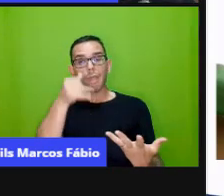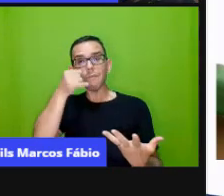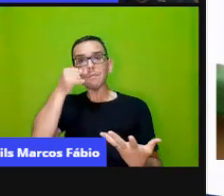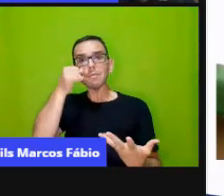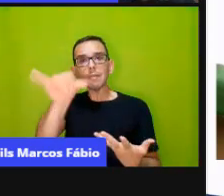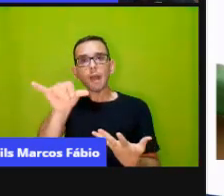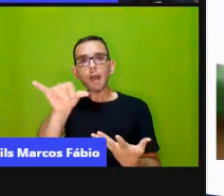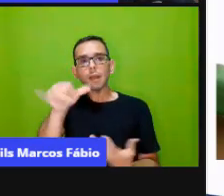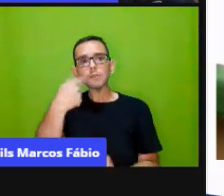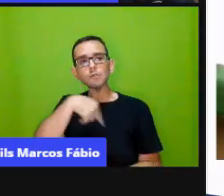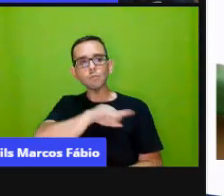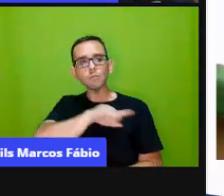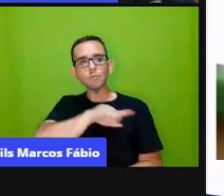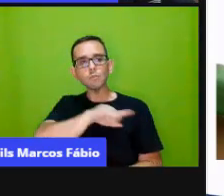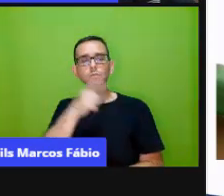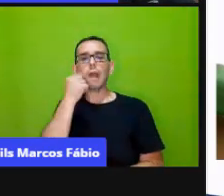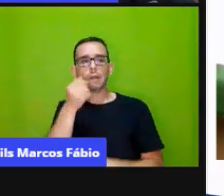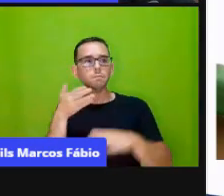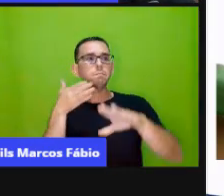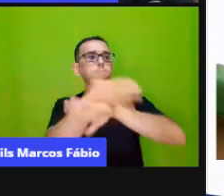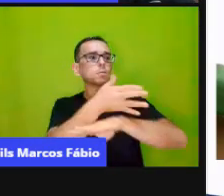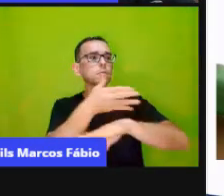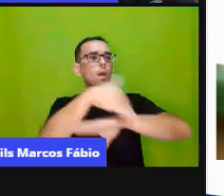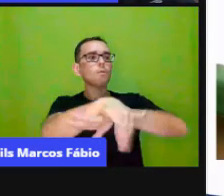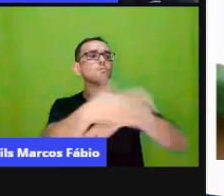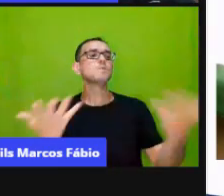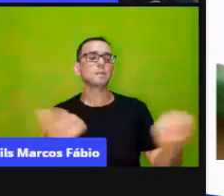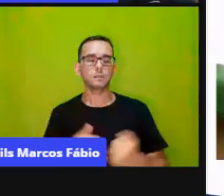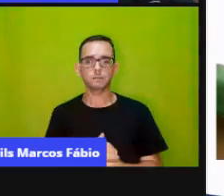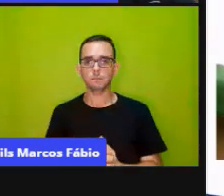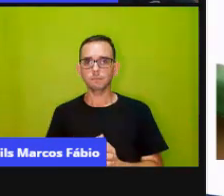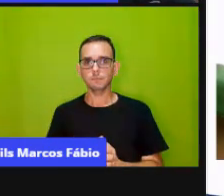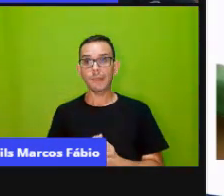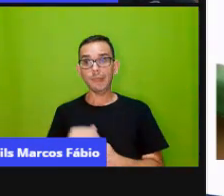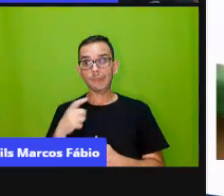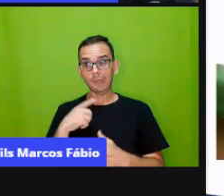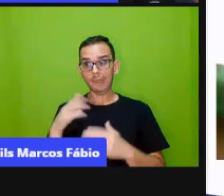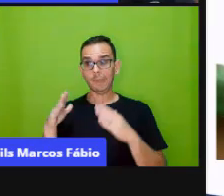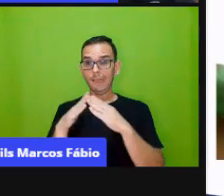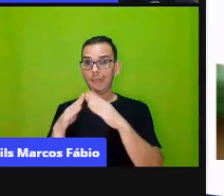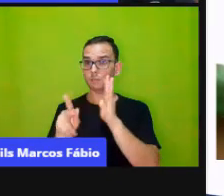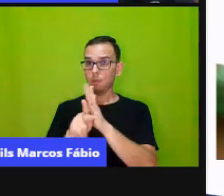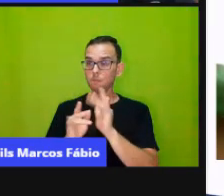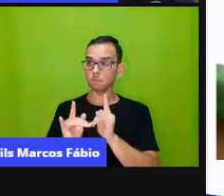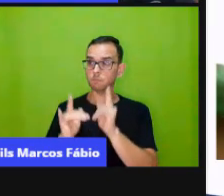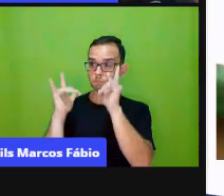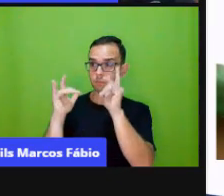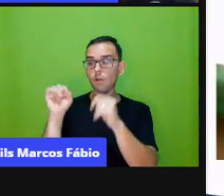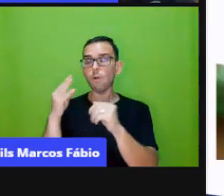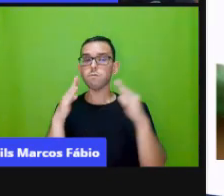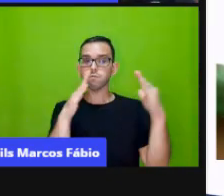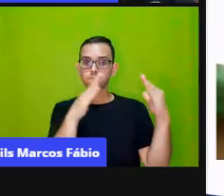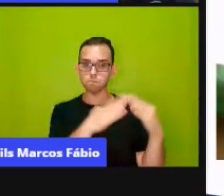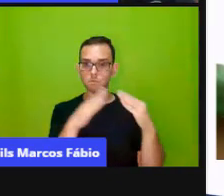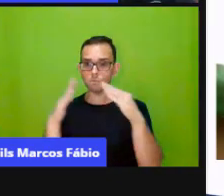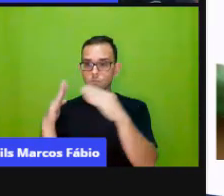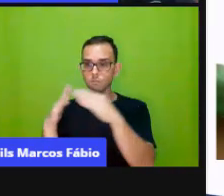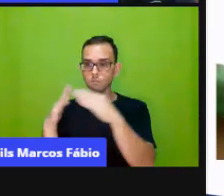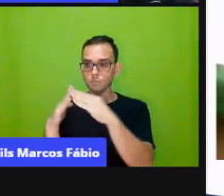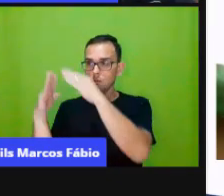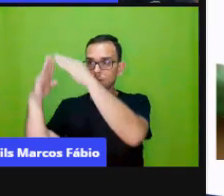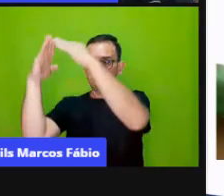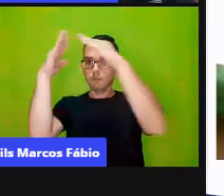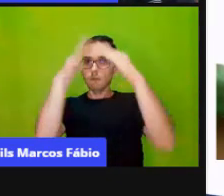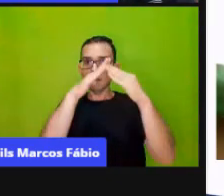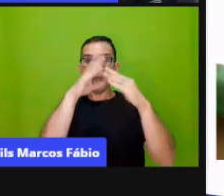os nossos gatos tenham acesso à rua. E para quem mora em apartamento ou em casas de 2 lugares, é importantíssimo colocar tela